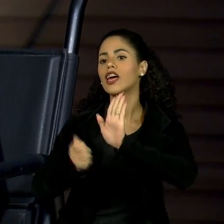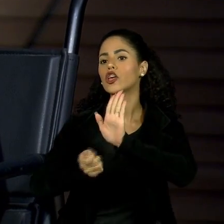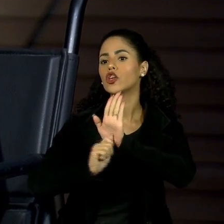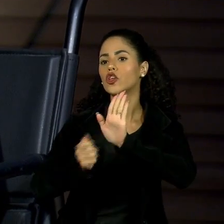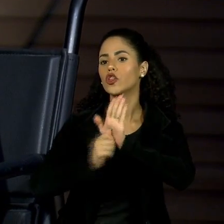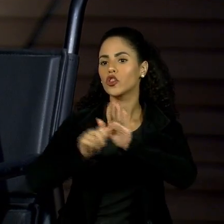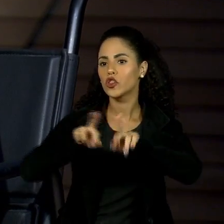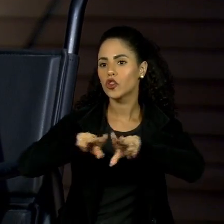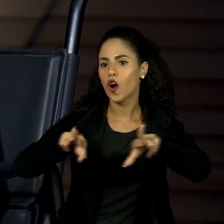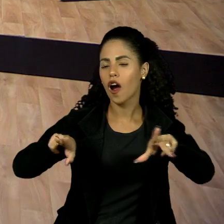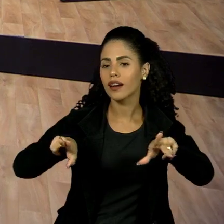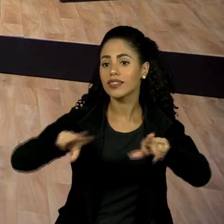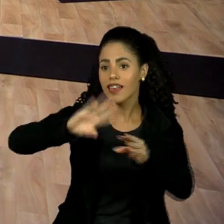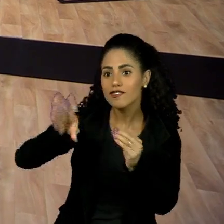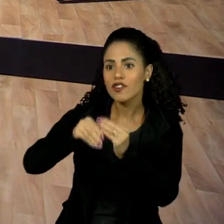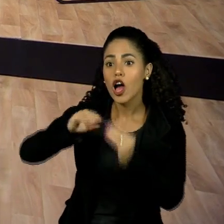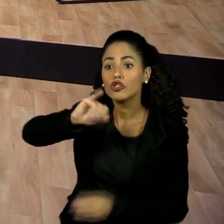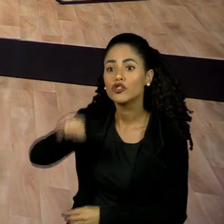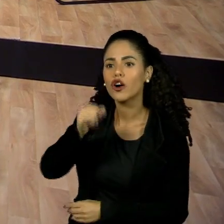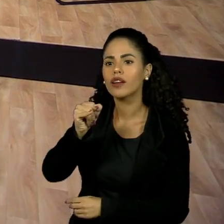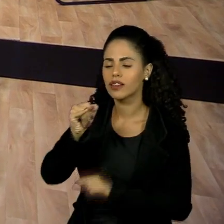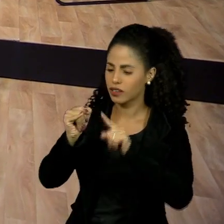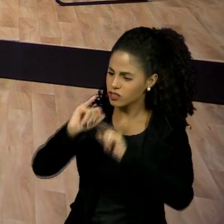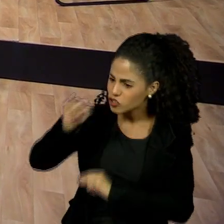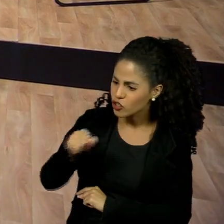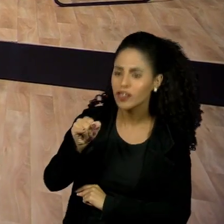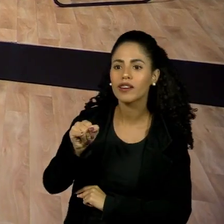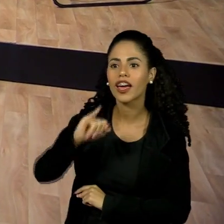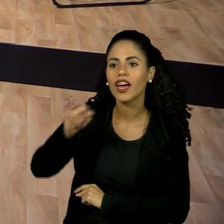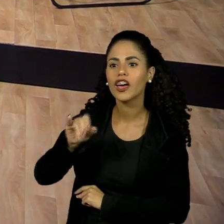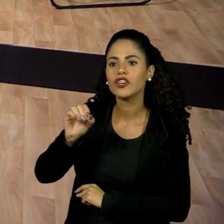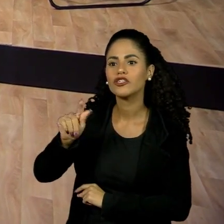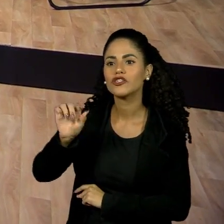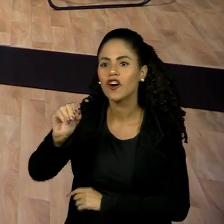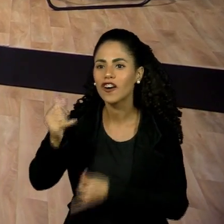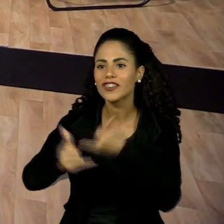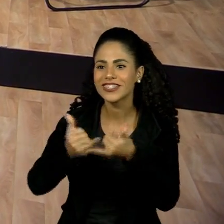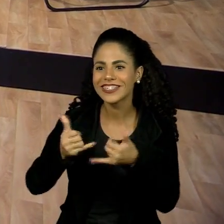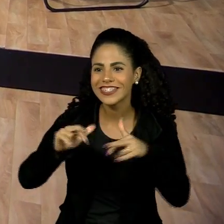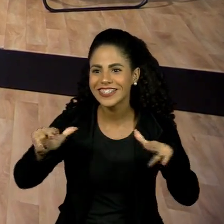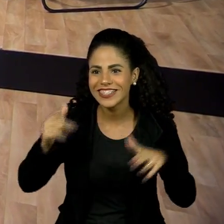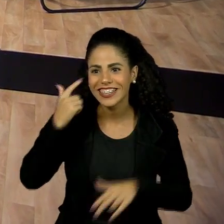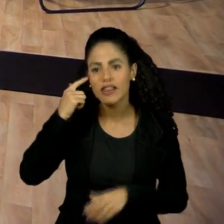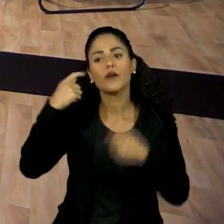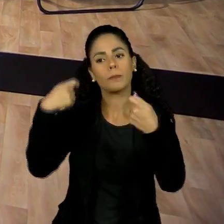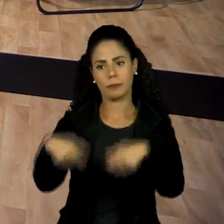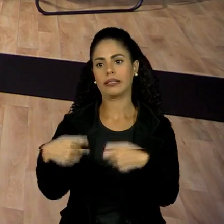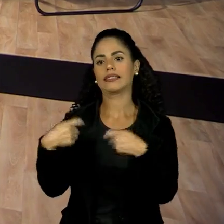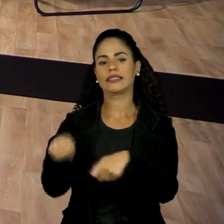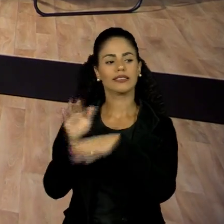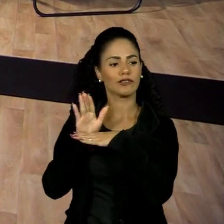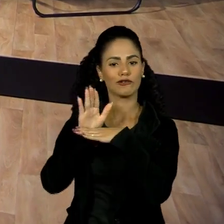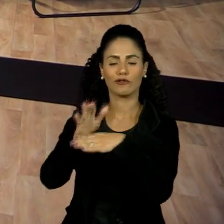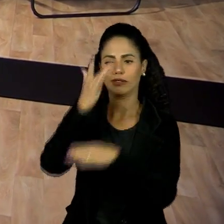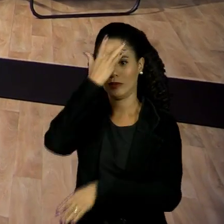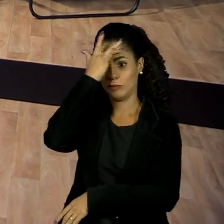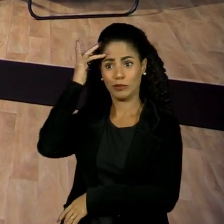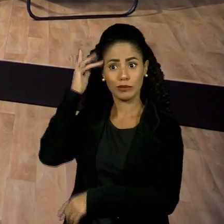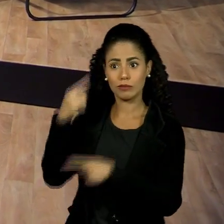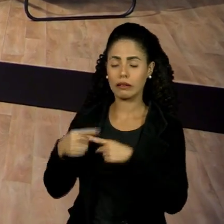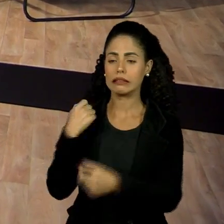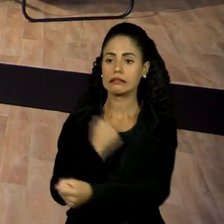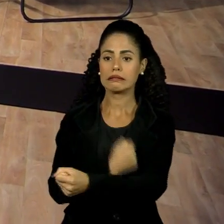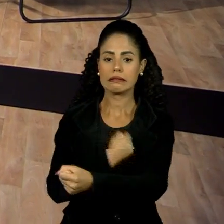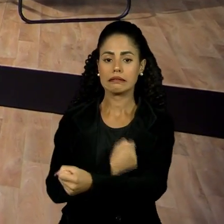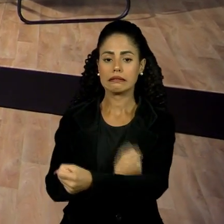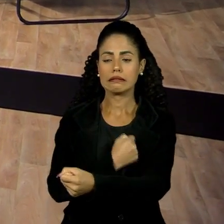álcool, drogas, e jogos, certo? Por quê? Porque a dependência, a compulsão